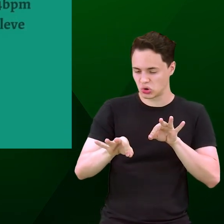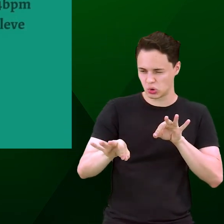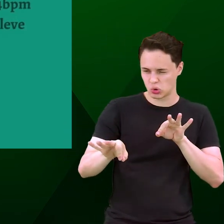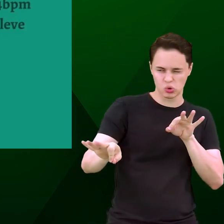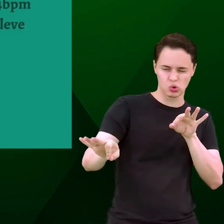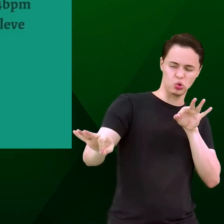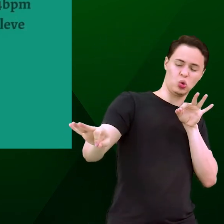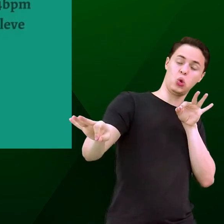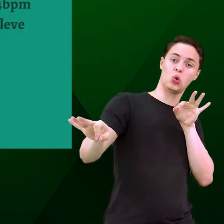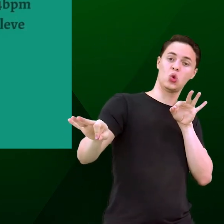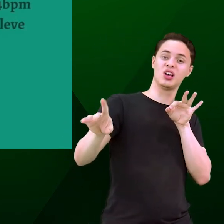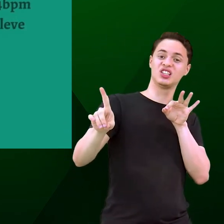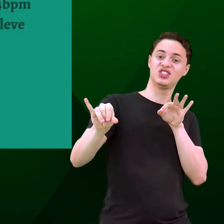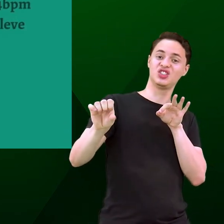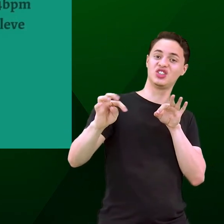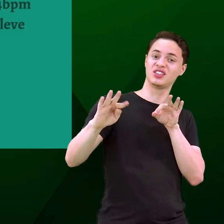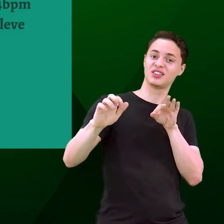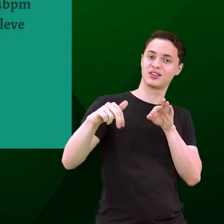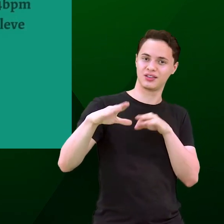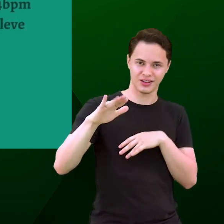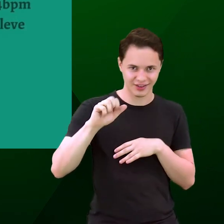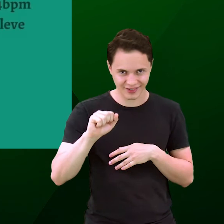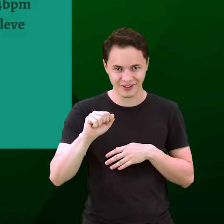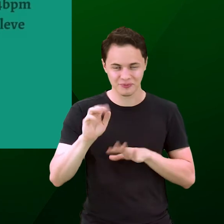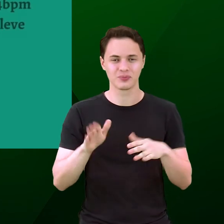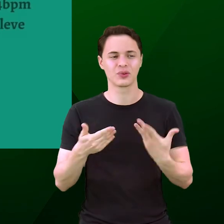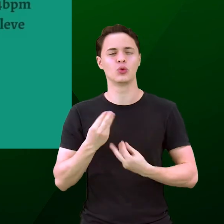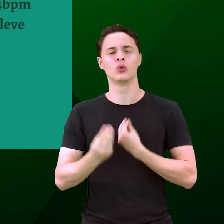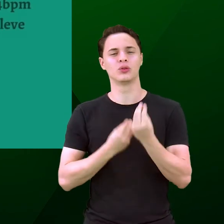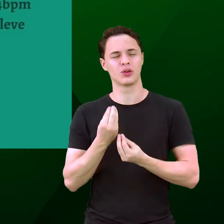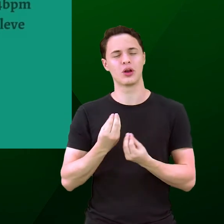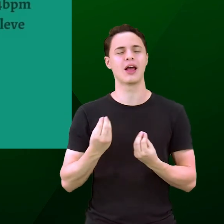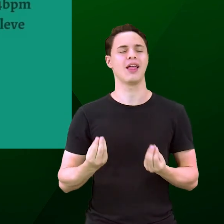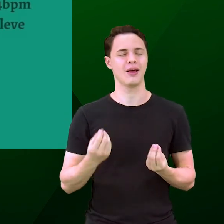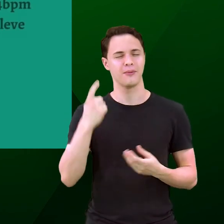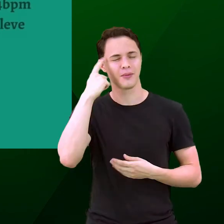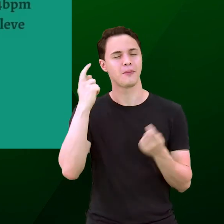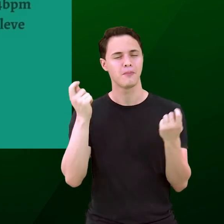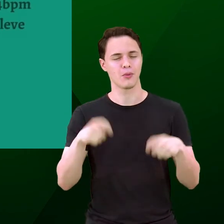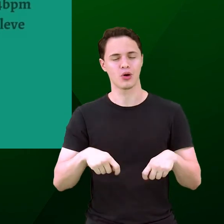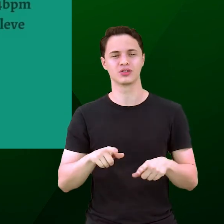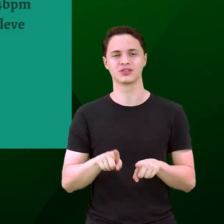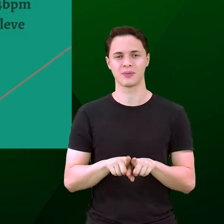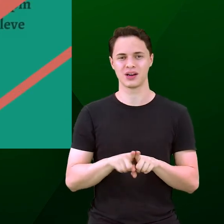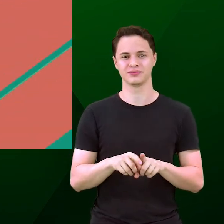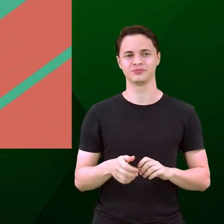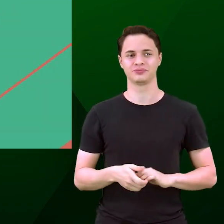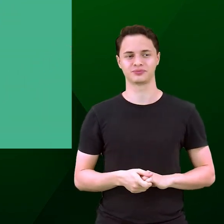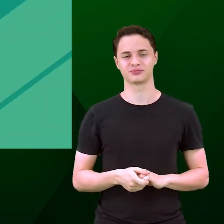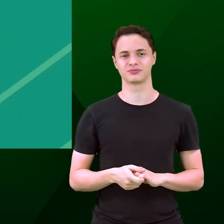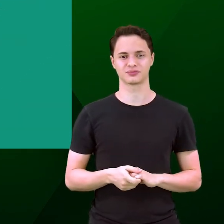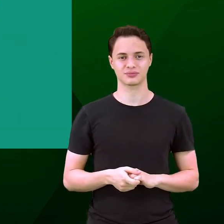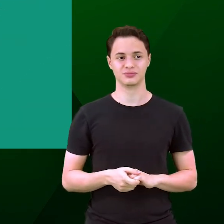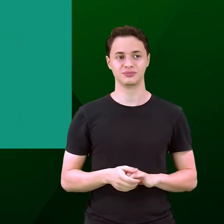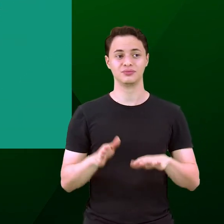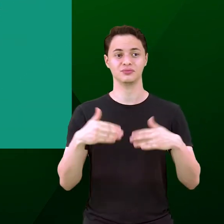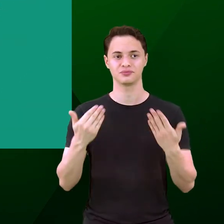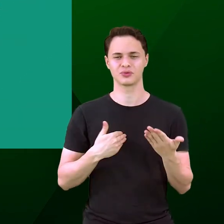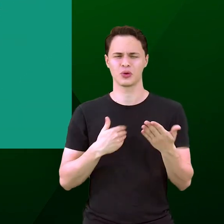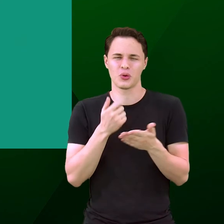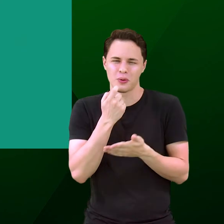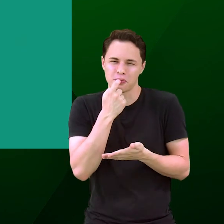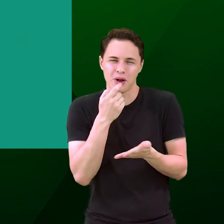Segunda-feira ela vai correr metade da capacidade cardiovascular dela. Tá? Ela vai correr a 100 batimentos por minuto. E